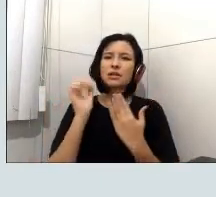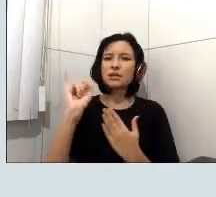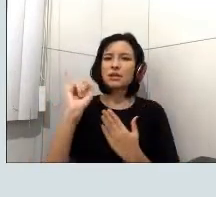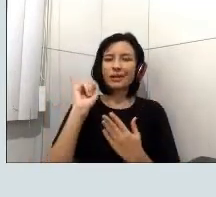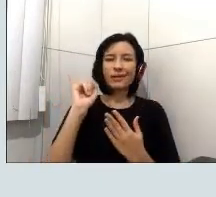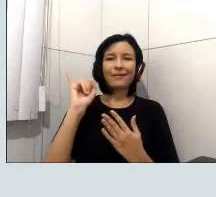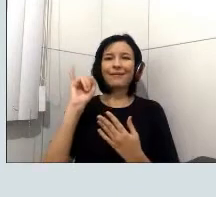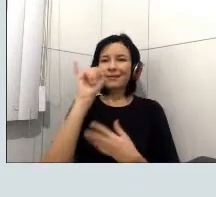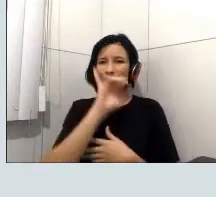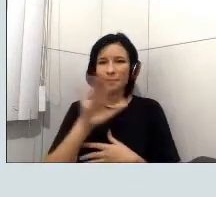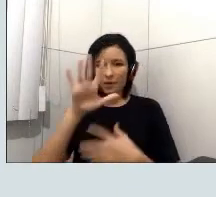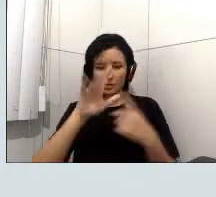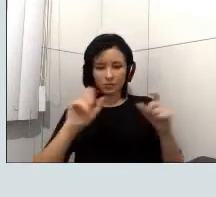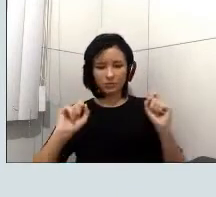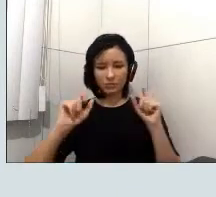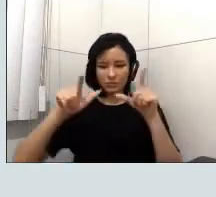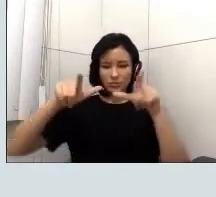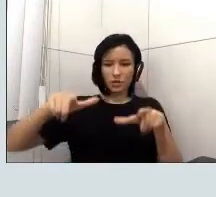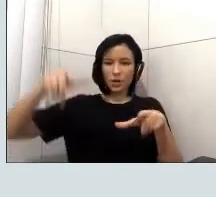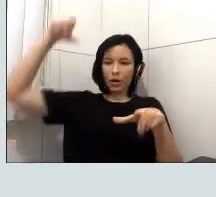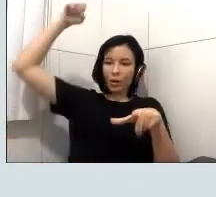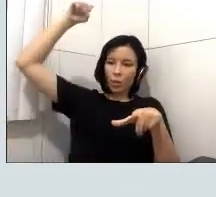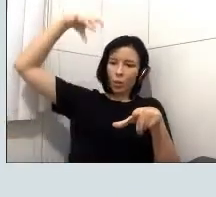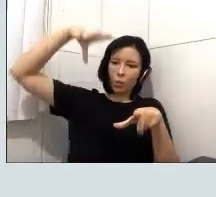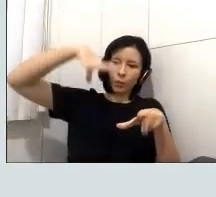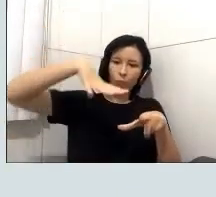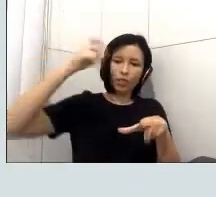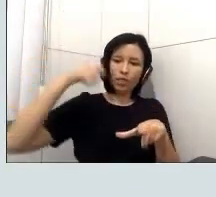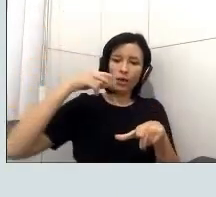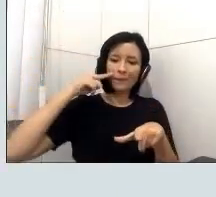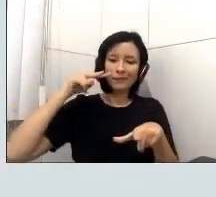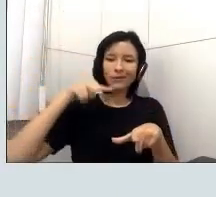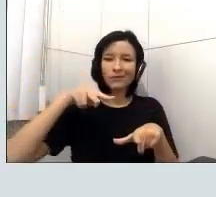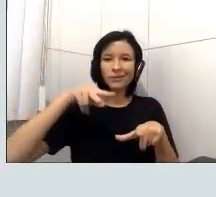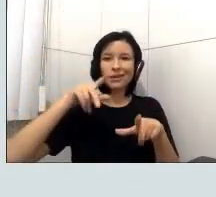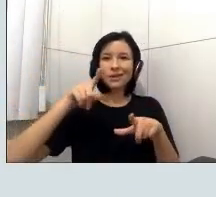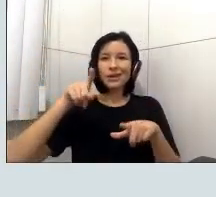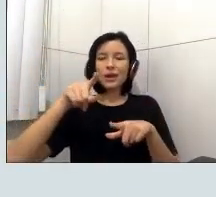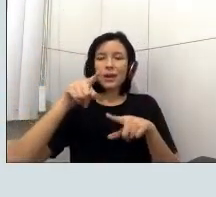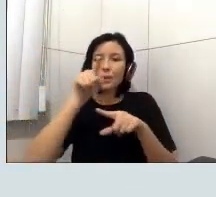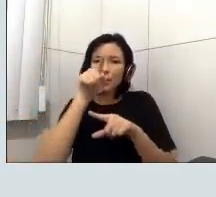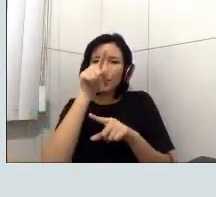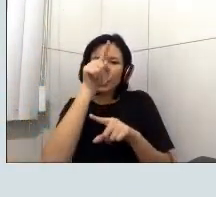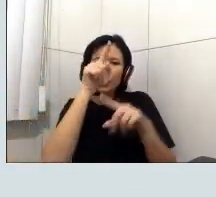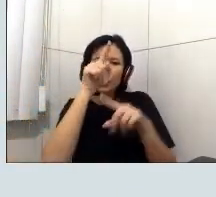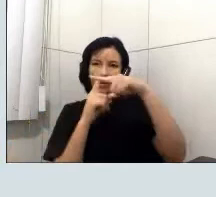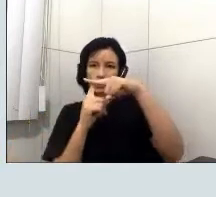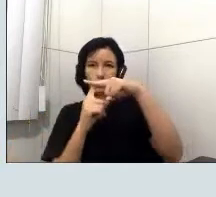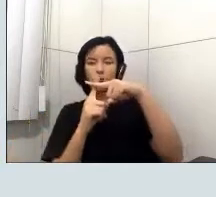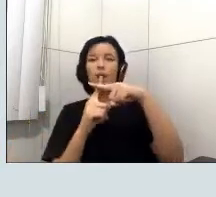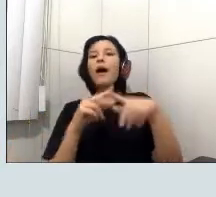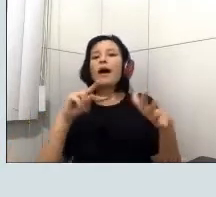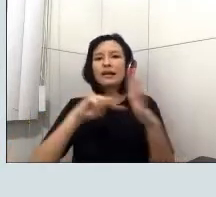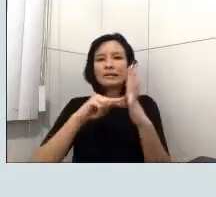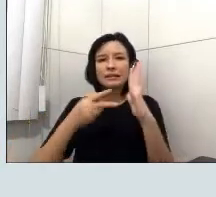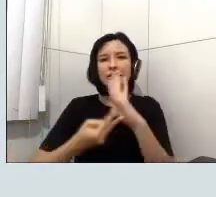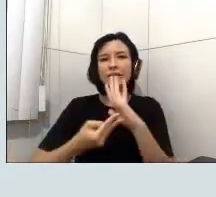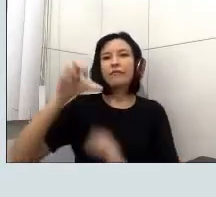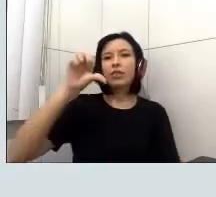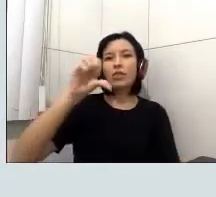que essa cruz ela vai sempre formar um ângulo 90 graus. Mas vamos ler aqui. Dois planos, eles